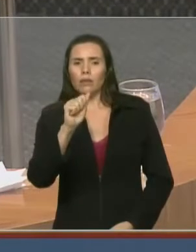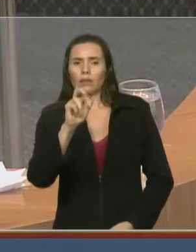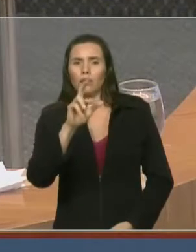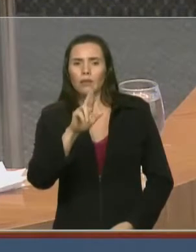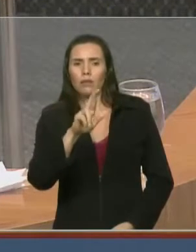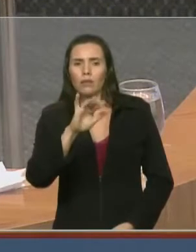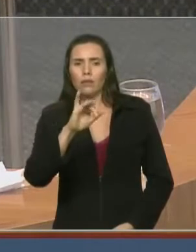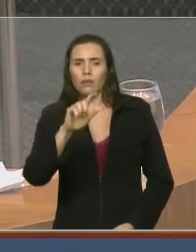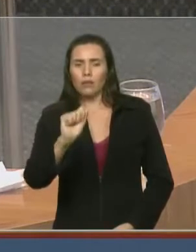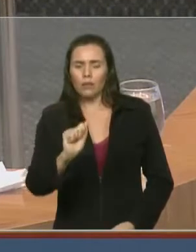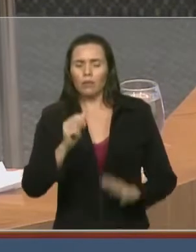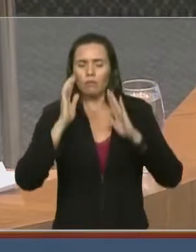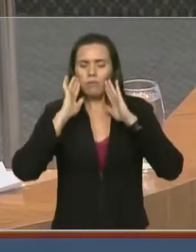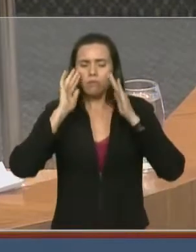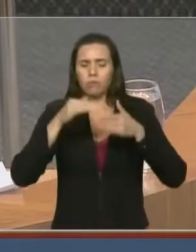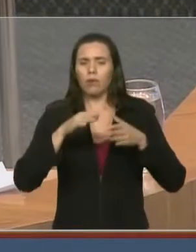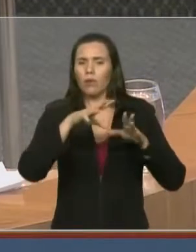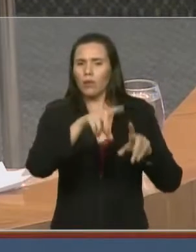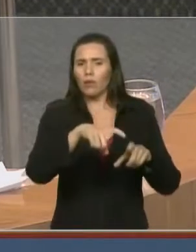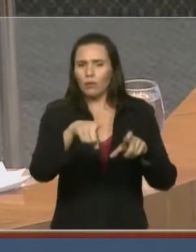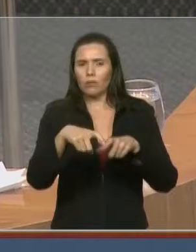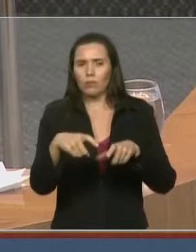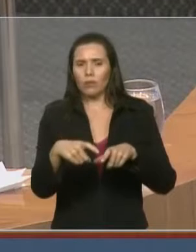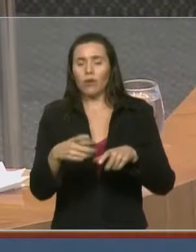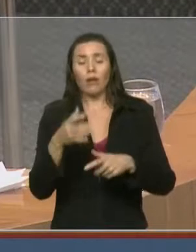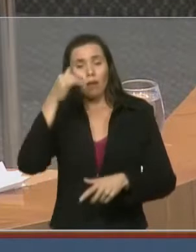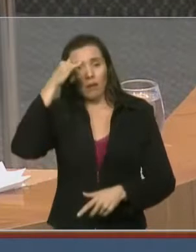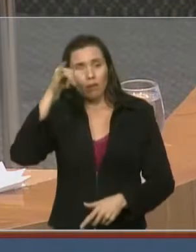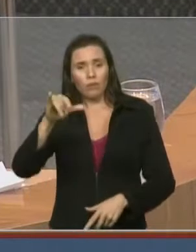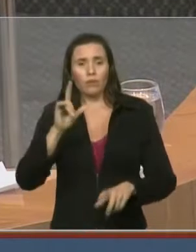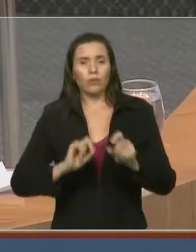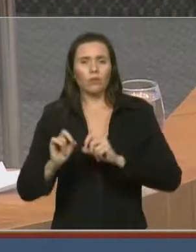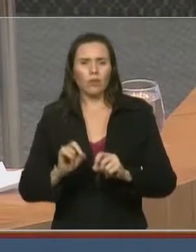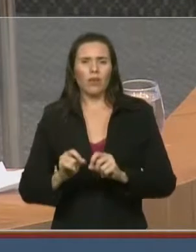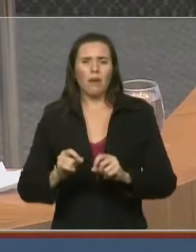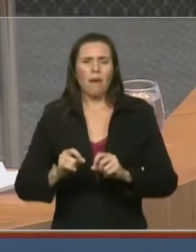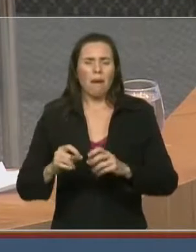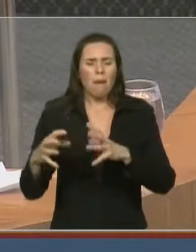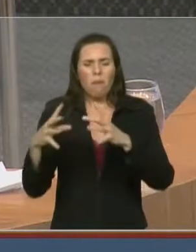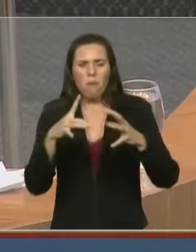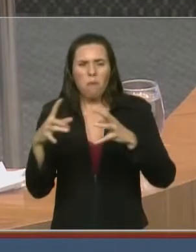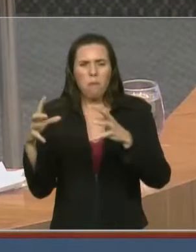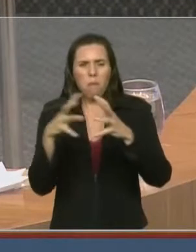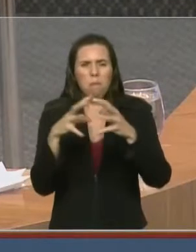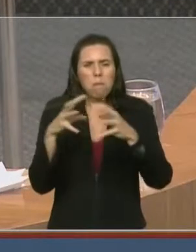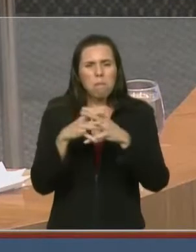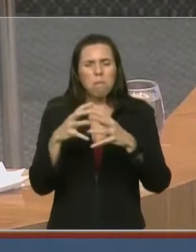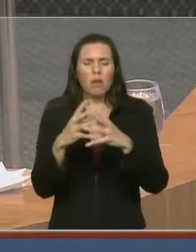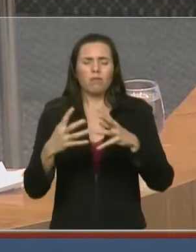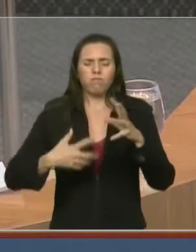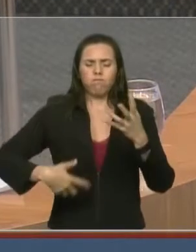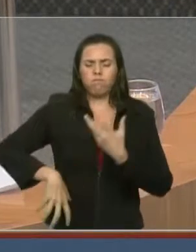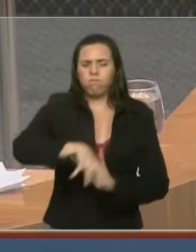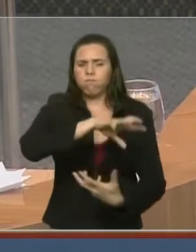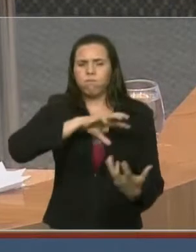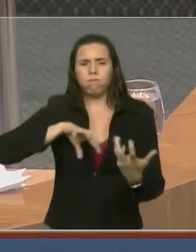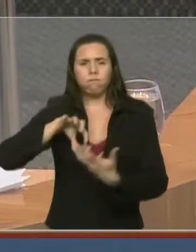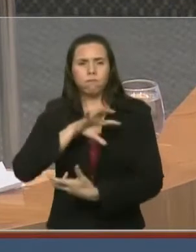tragédias na luta pela posse da terra.